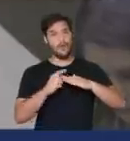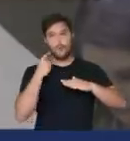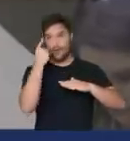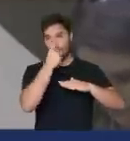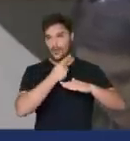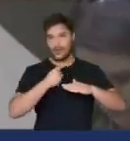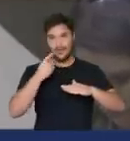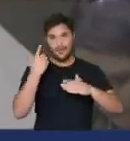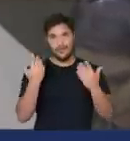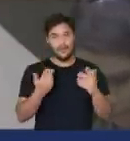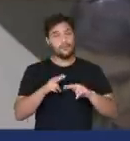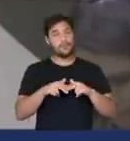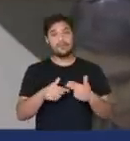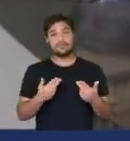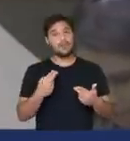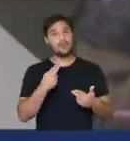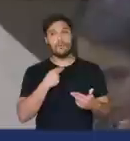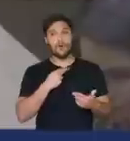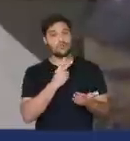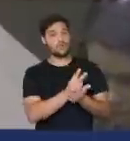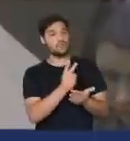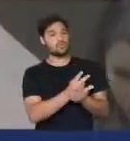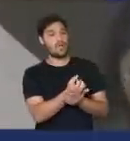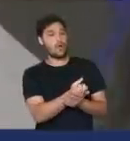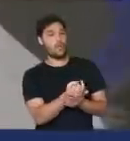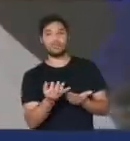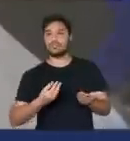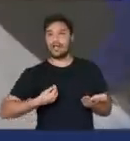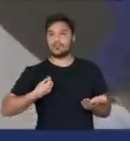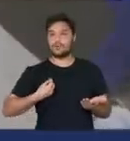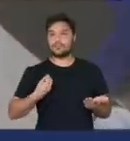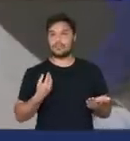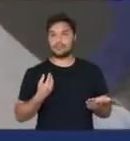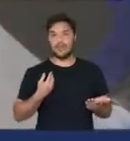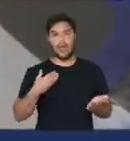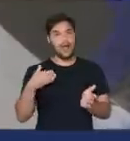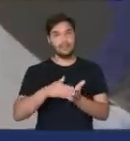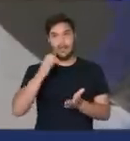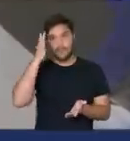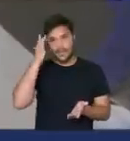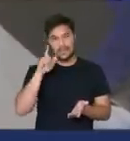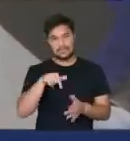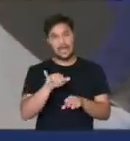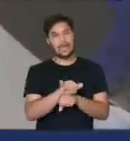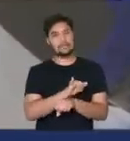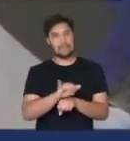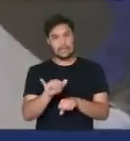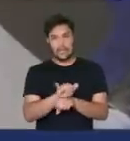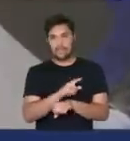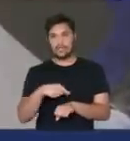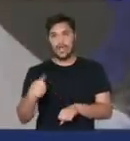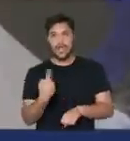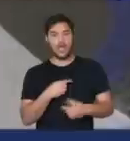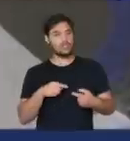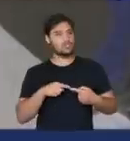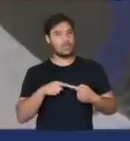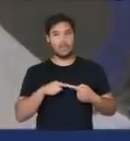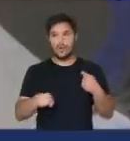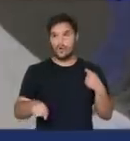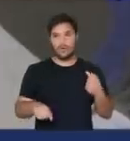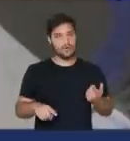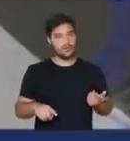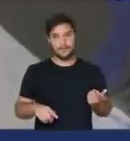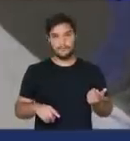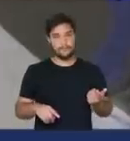hora e, portanto, ele não pode manter um painel para o dia seguinte. É uma manobra, evidentemente, que nós não concordamos de maneira